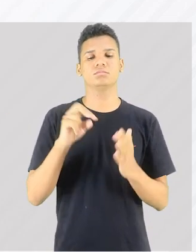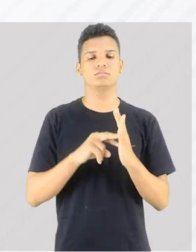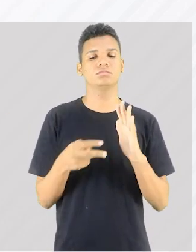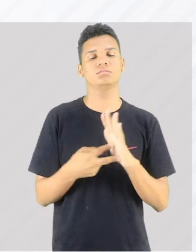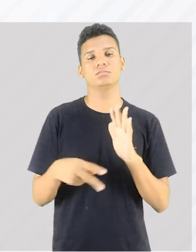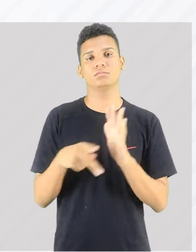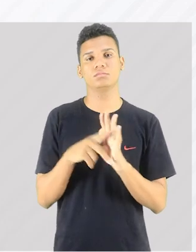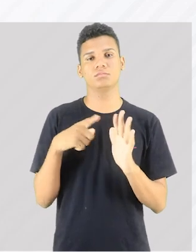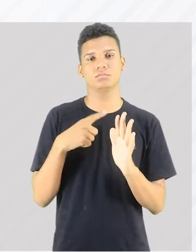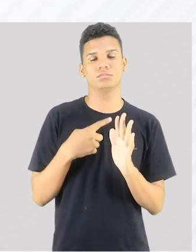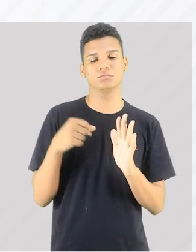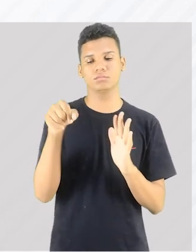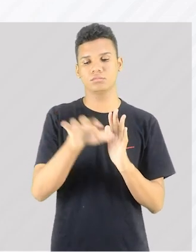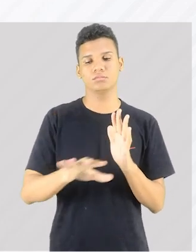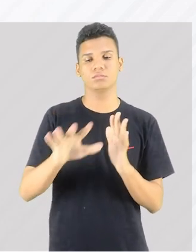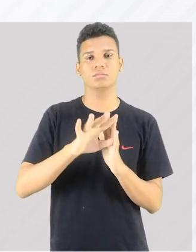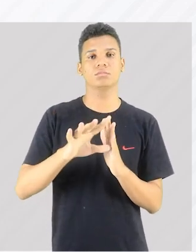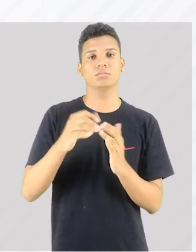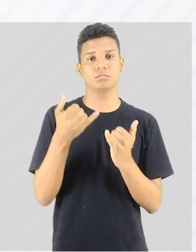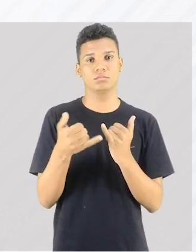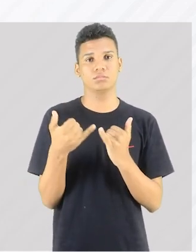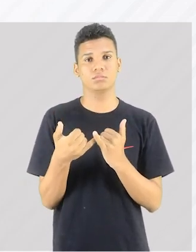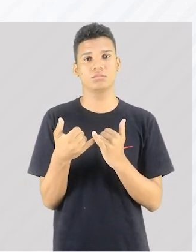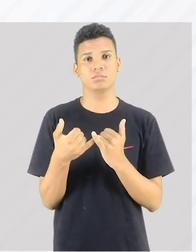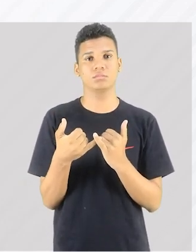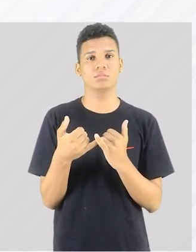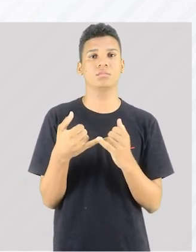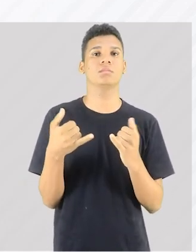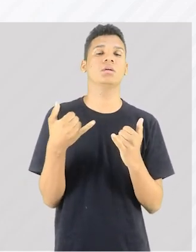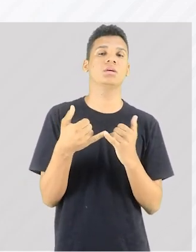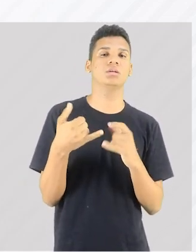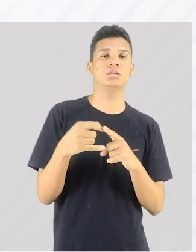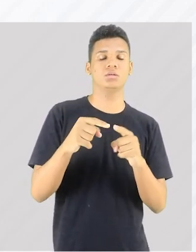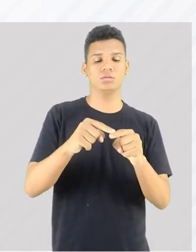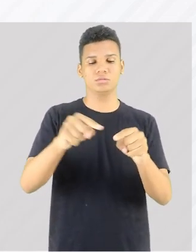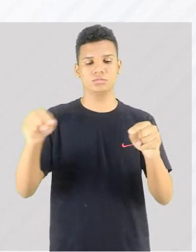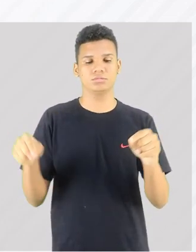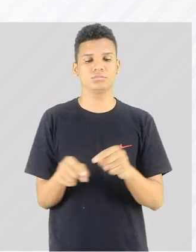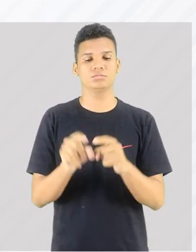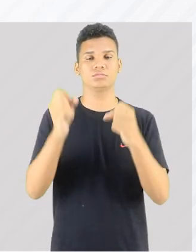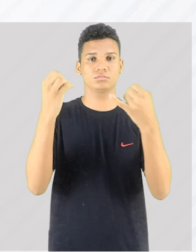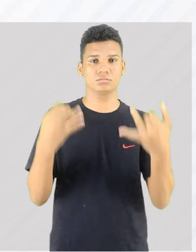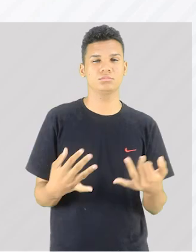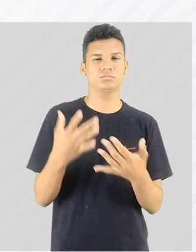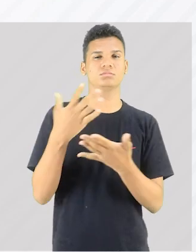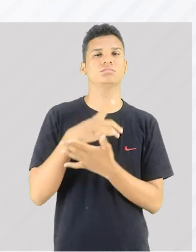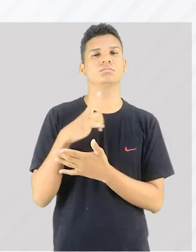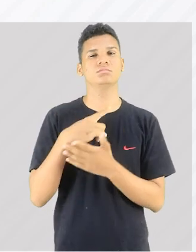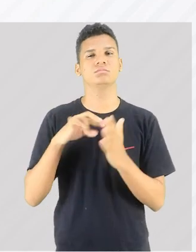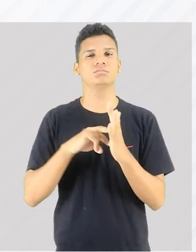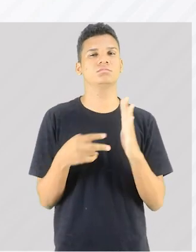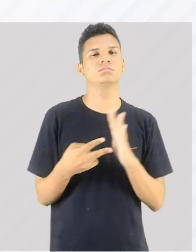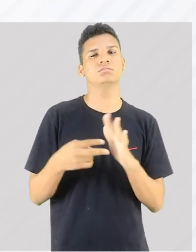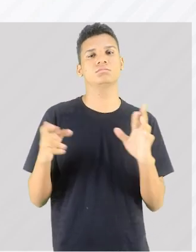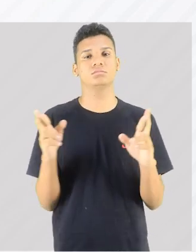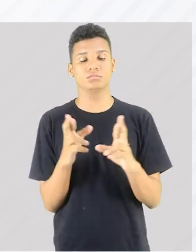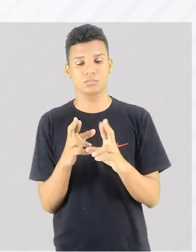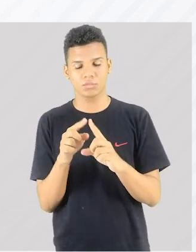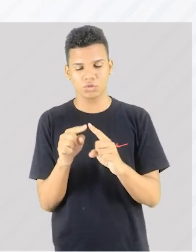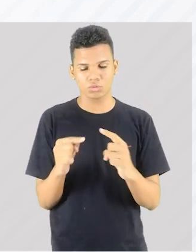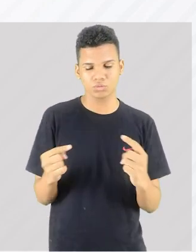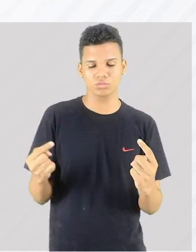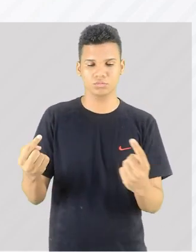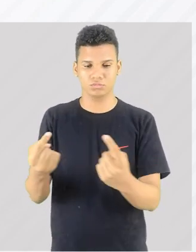a área Central seja igual à área da faixa circular sombreada relação entre os raios do canteiro